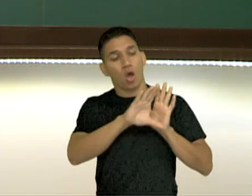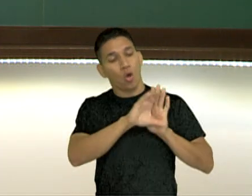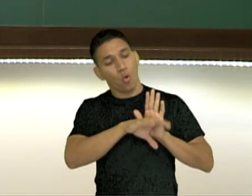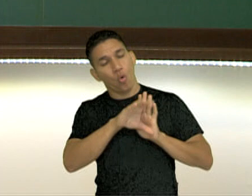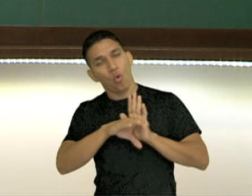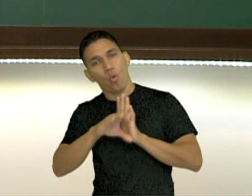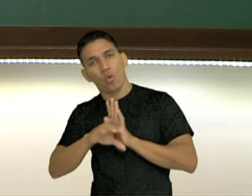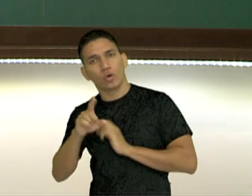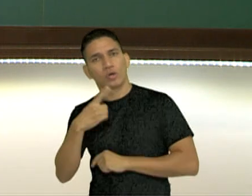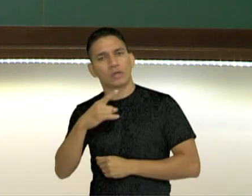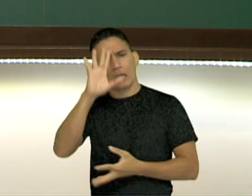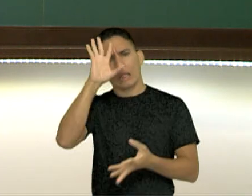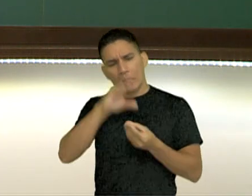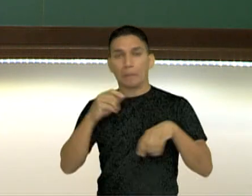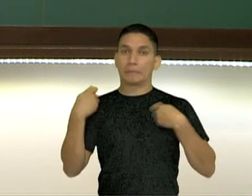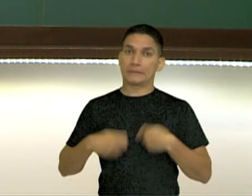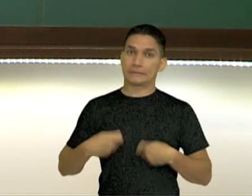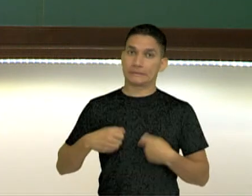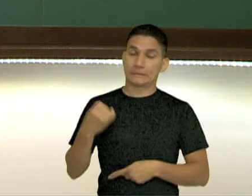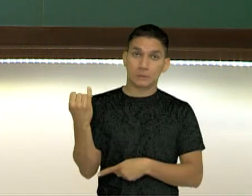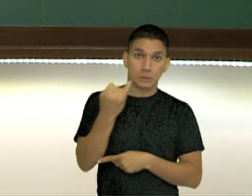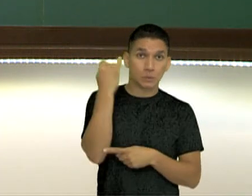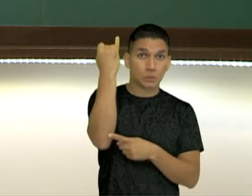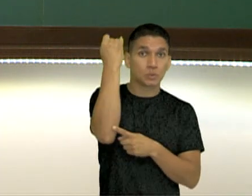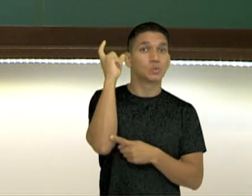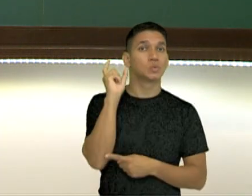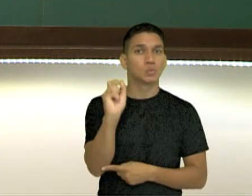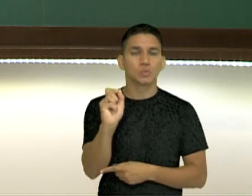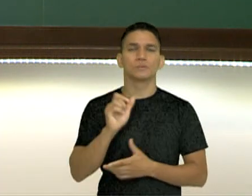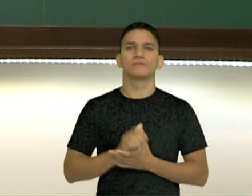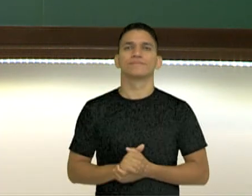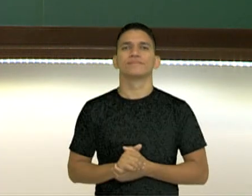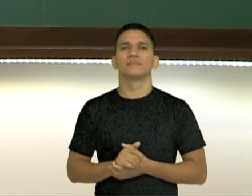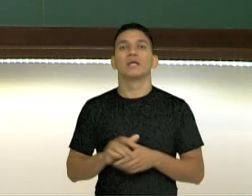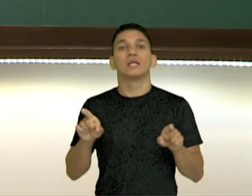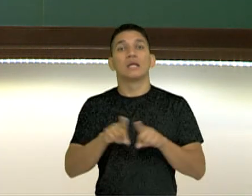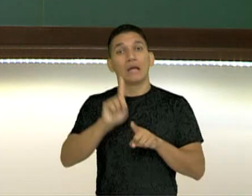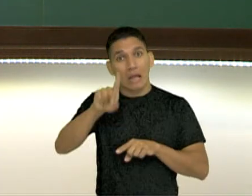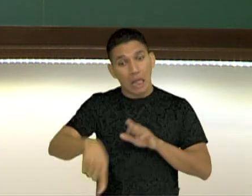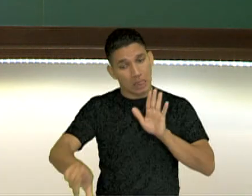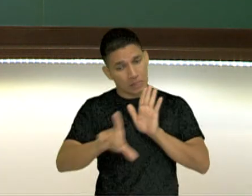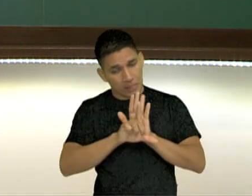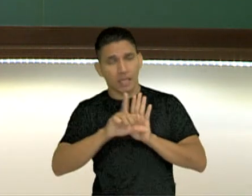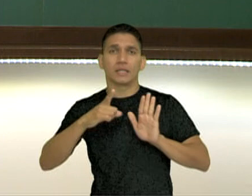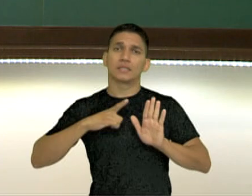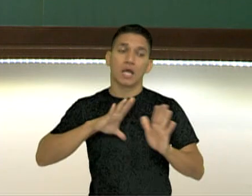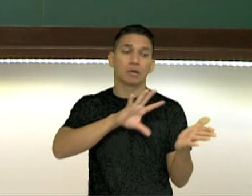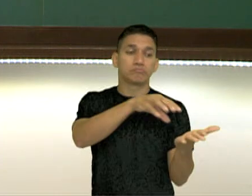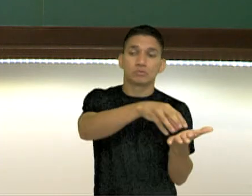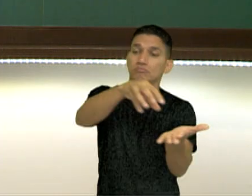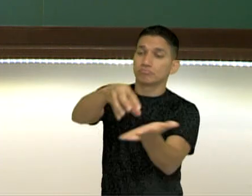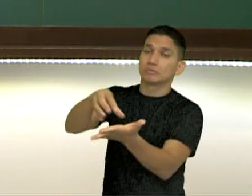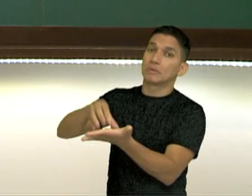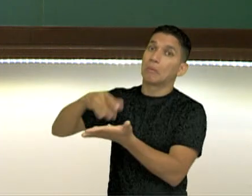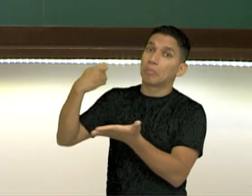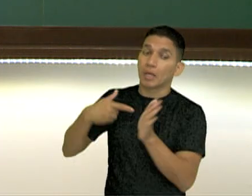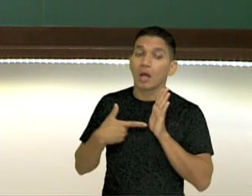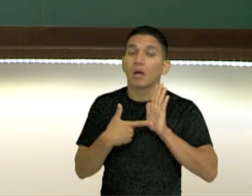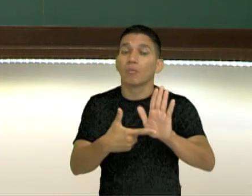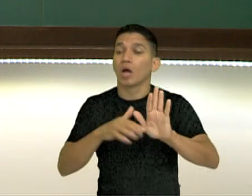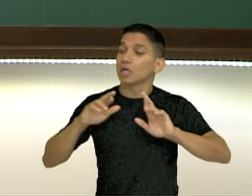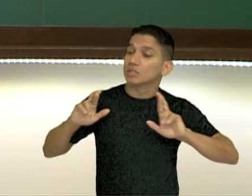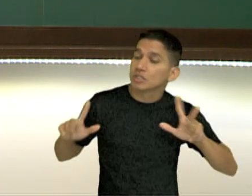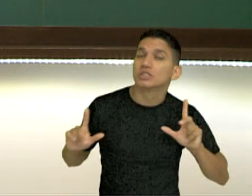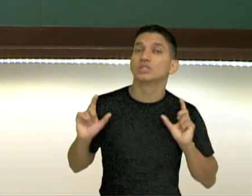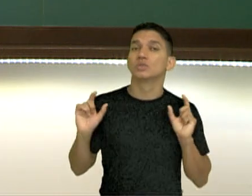que a gente precisa entender muito importante e que é de lei hoje em dia as instituições financeiras diferenciarem